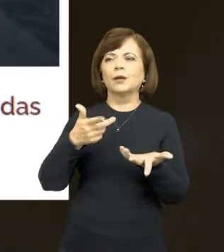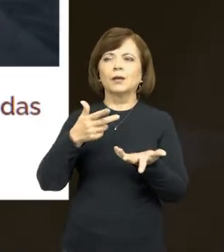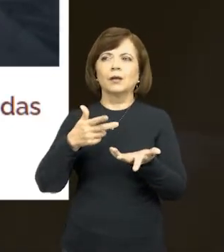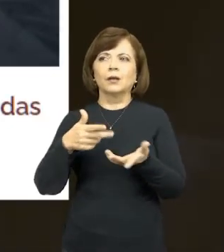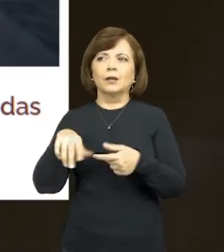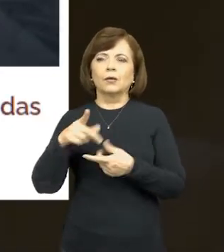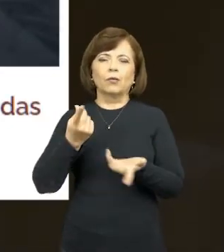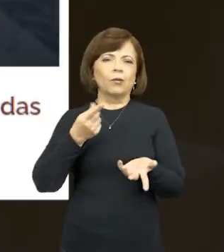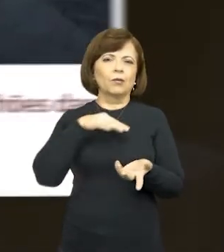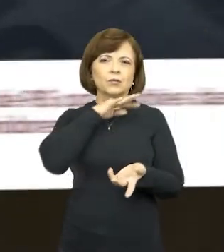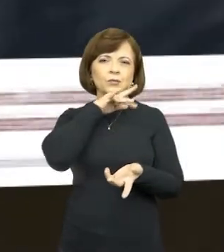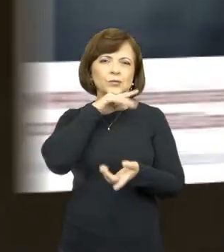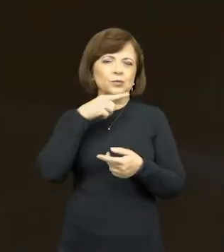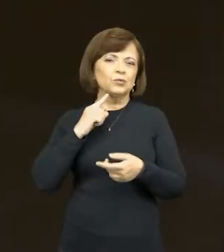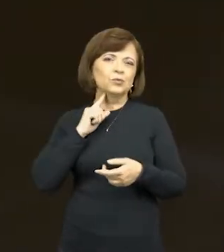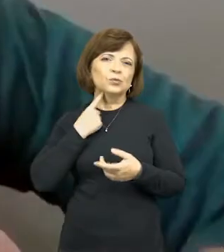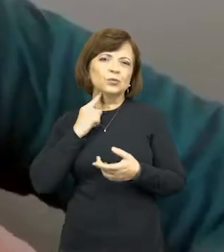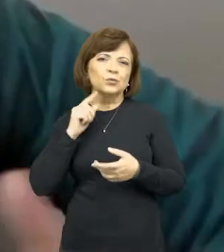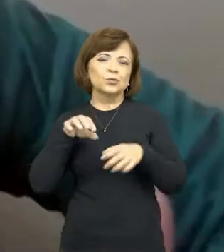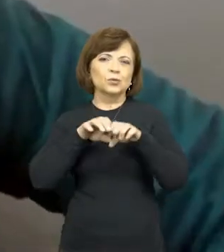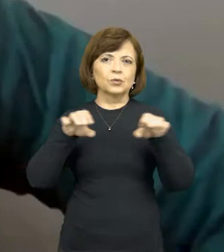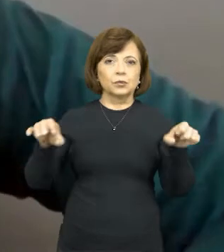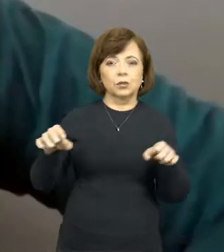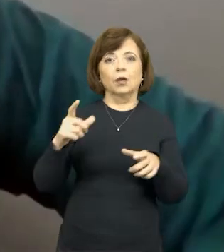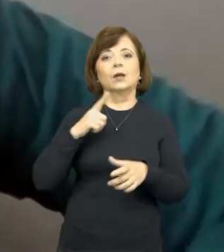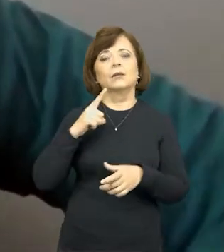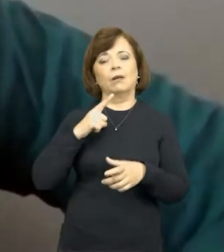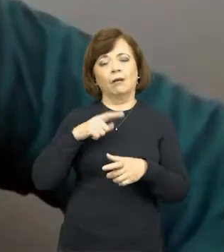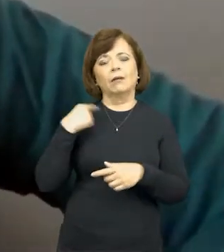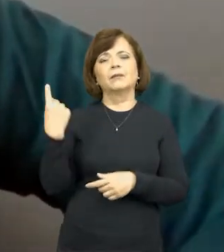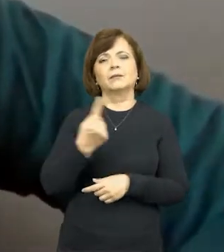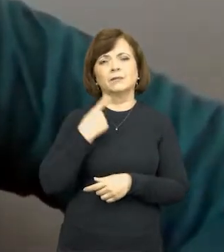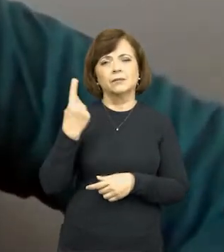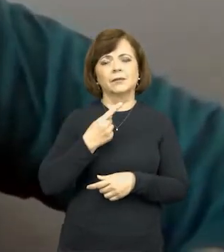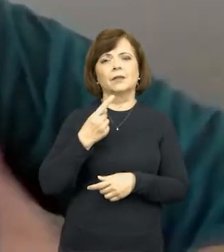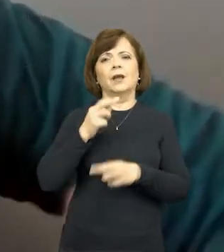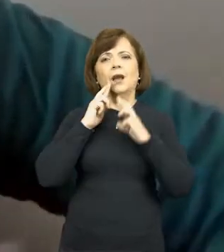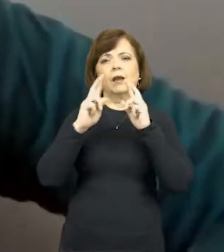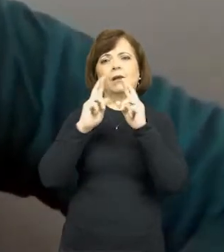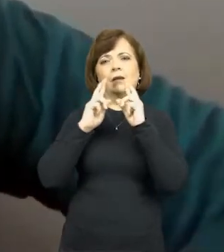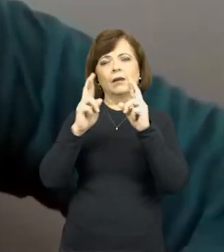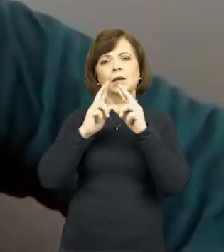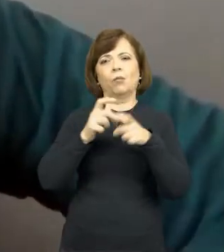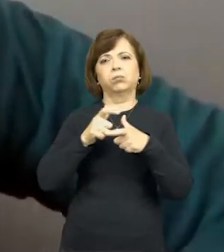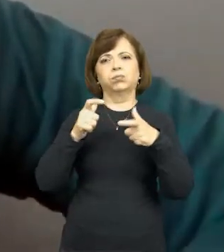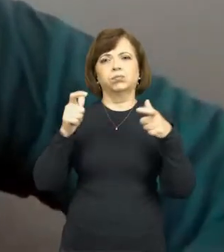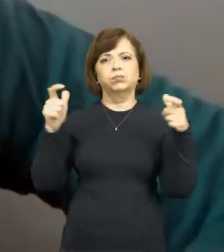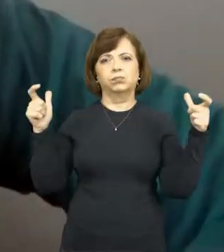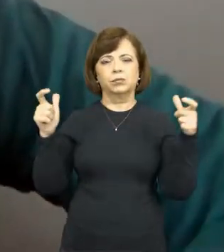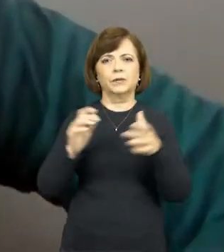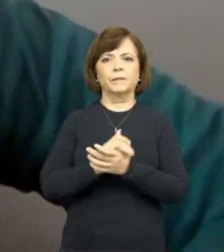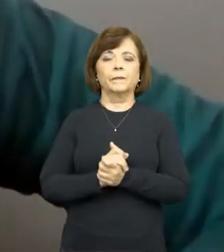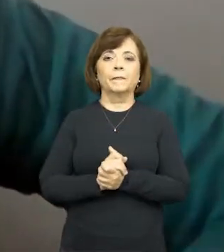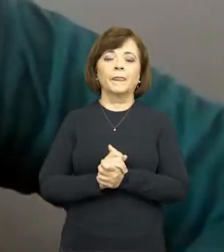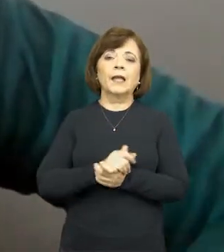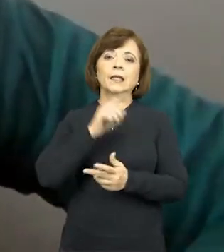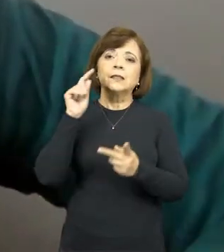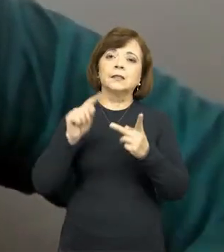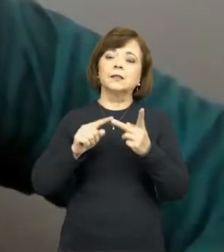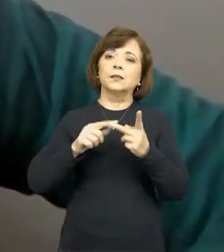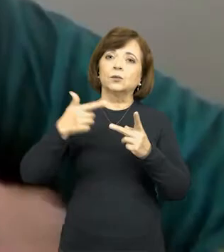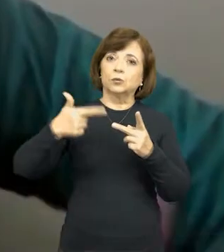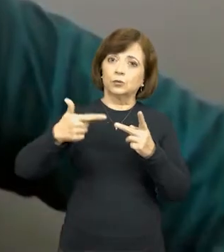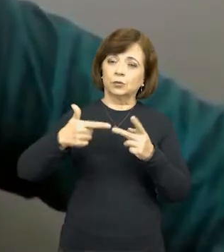turbidez, né? E isso tudo gera um aumento grande das reclamações referentes ao abastecimento de água. Em segundo